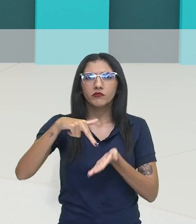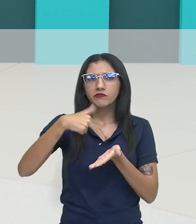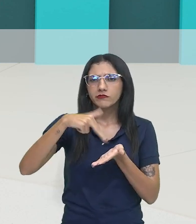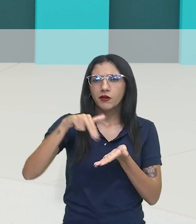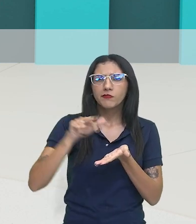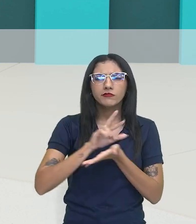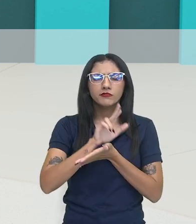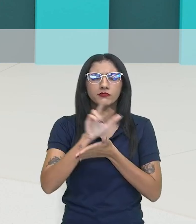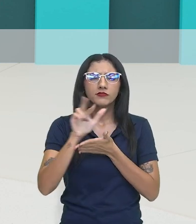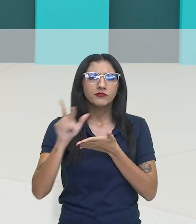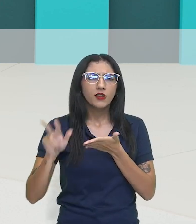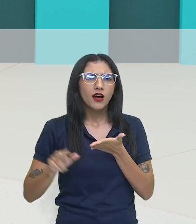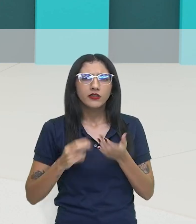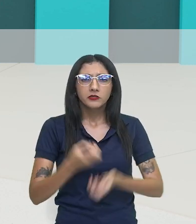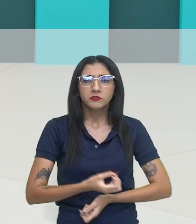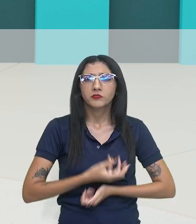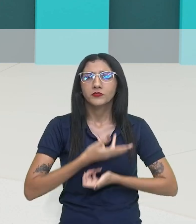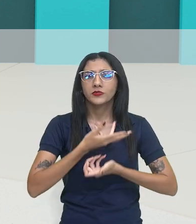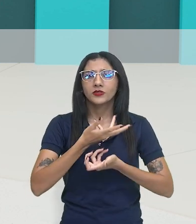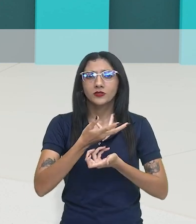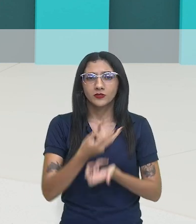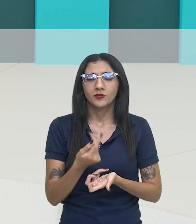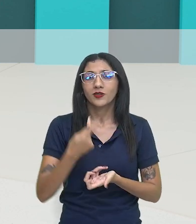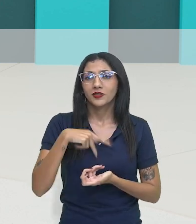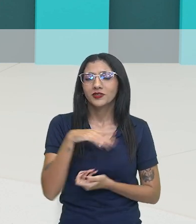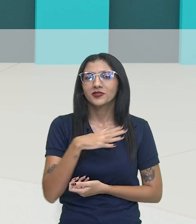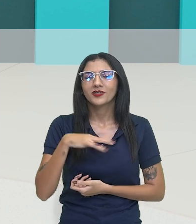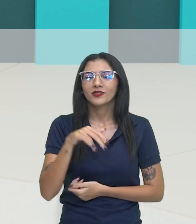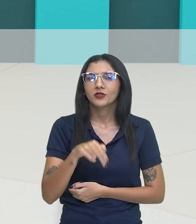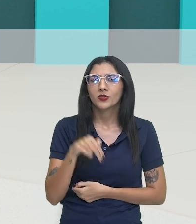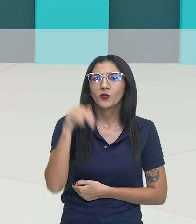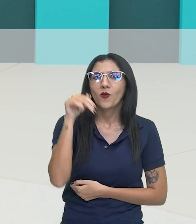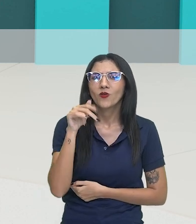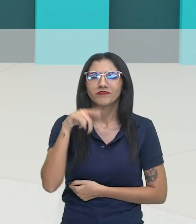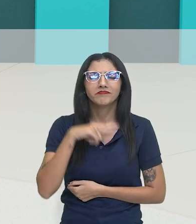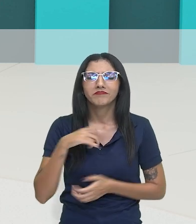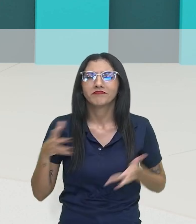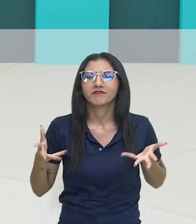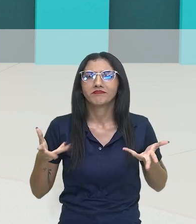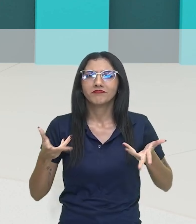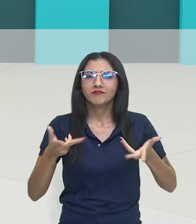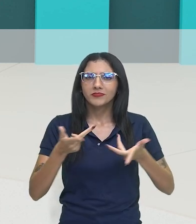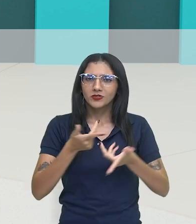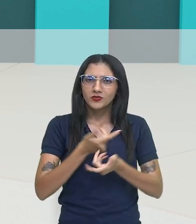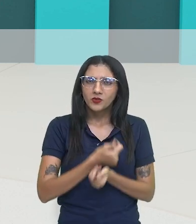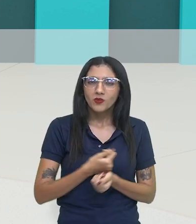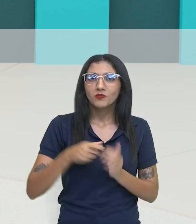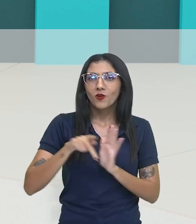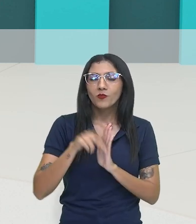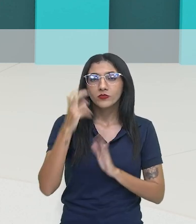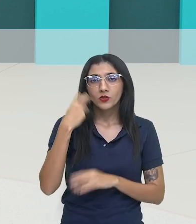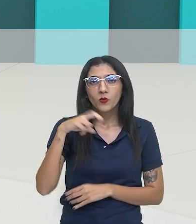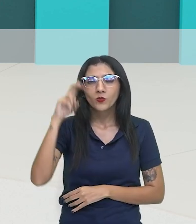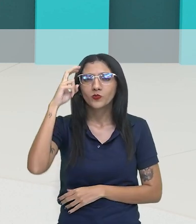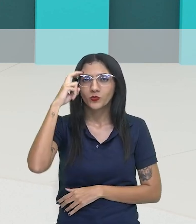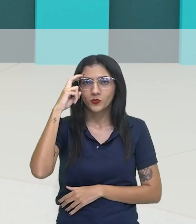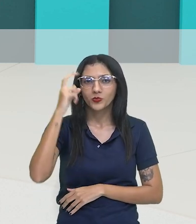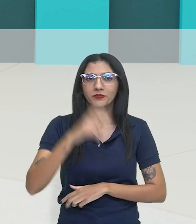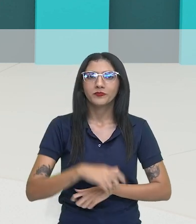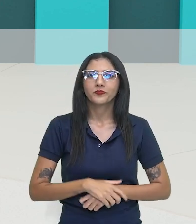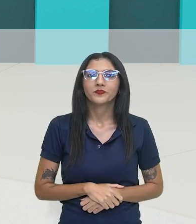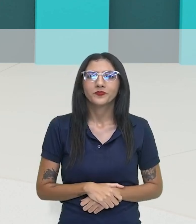manifestação cultural desse povo da região norte que é tão rico, né, em sua cultura, nas suas